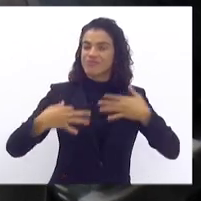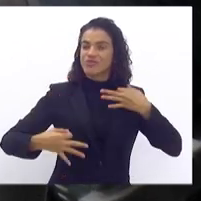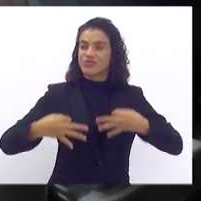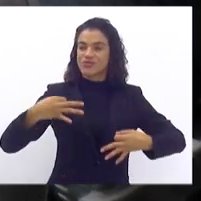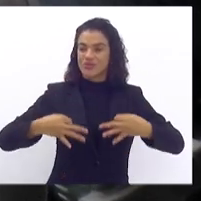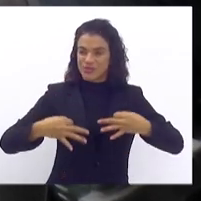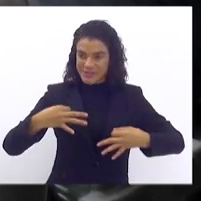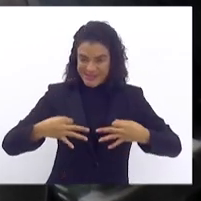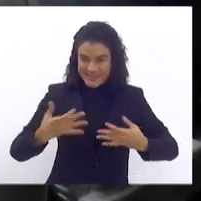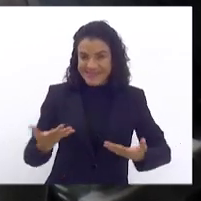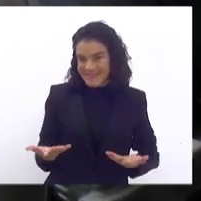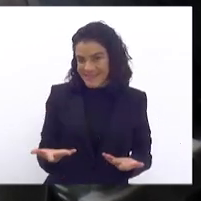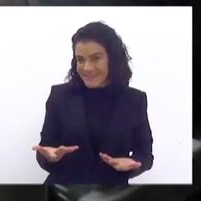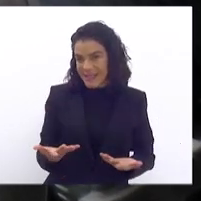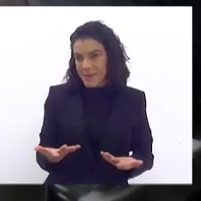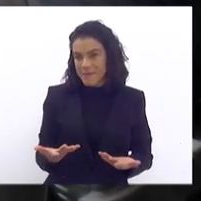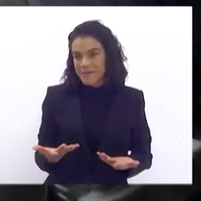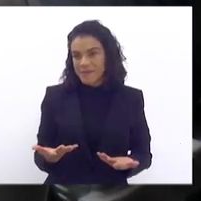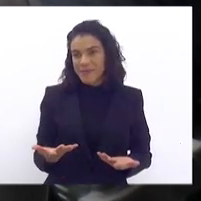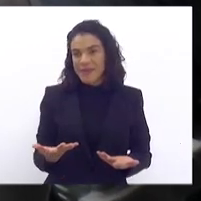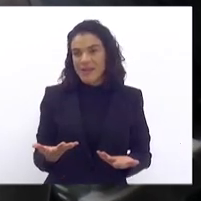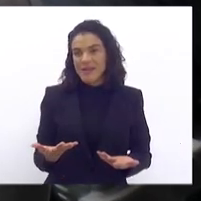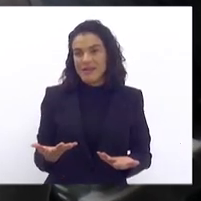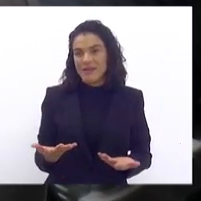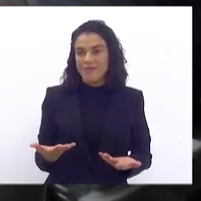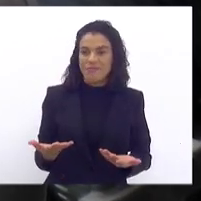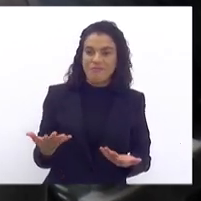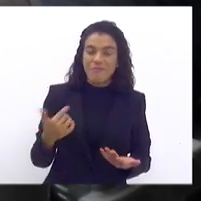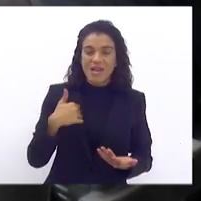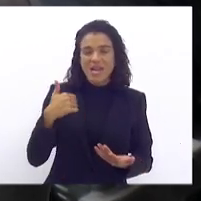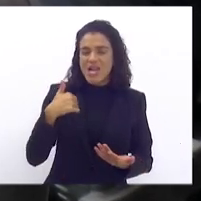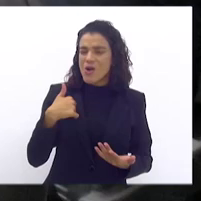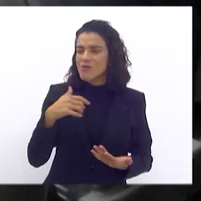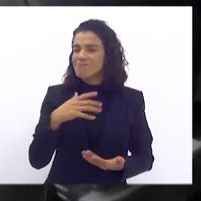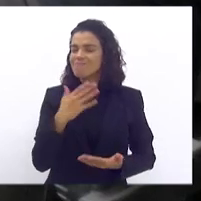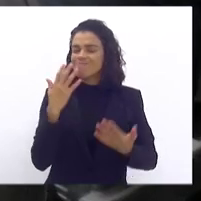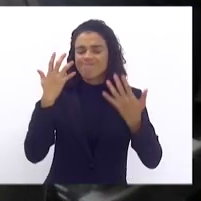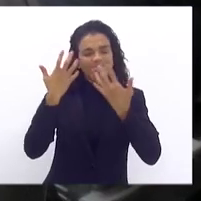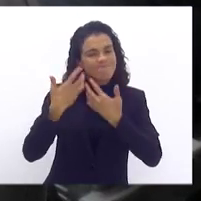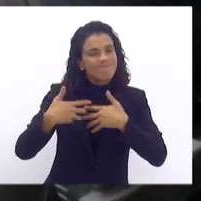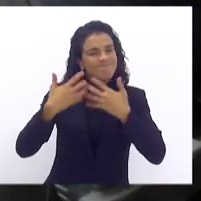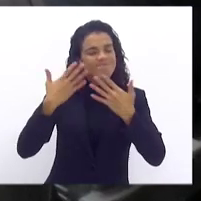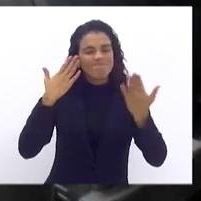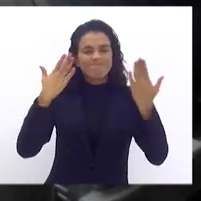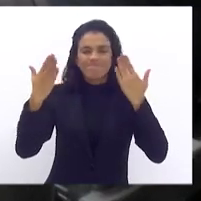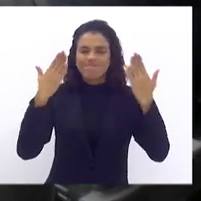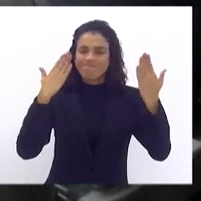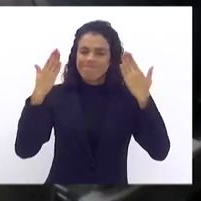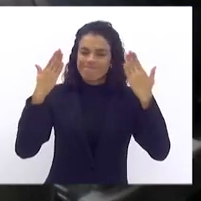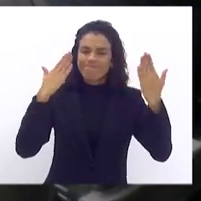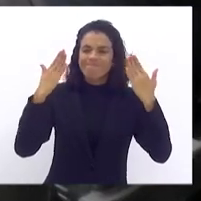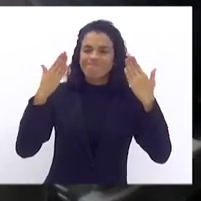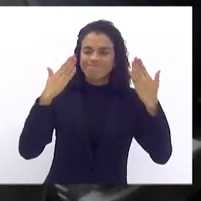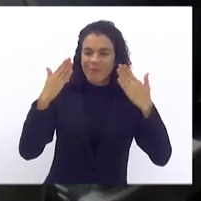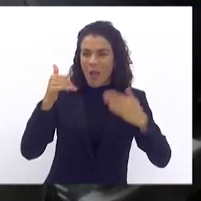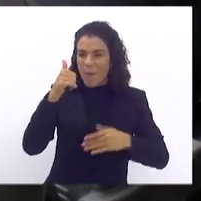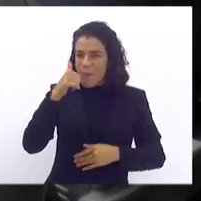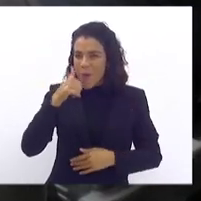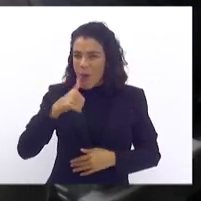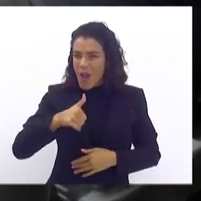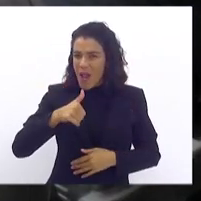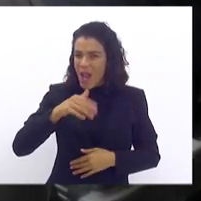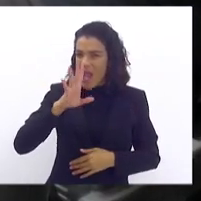está justamente nessa pauta. Eu fico um pouco reflexiva em relação a só mulher